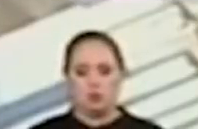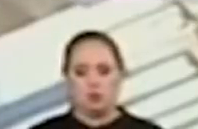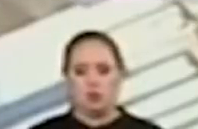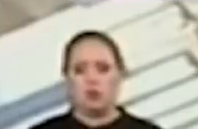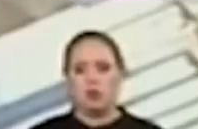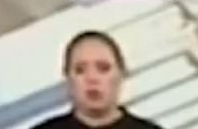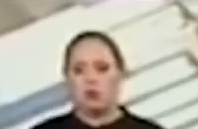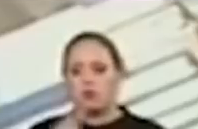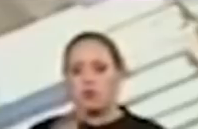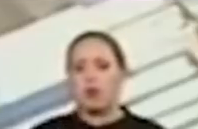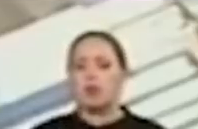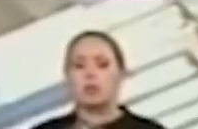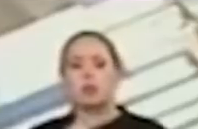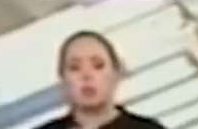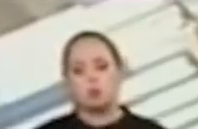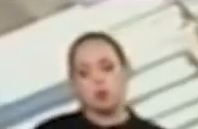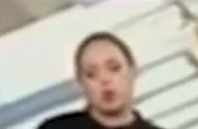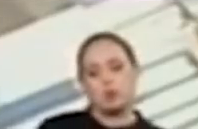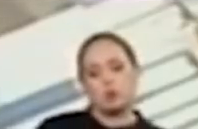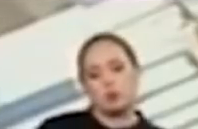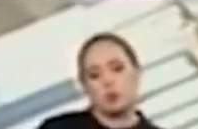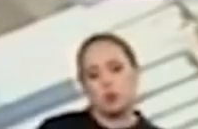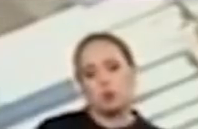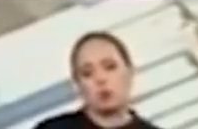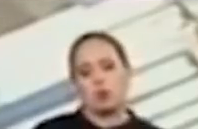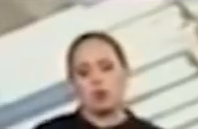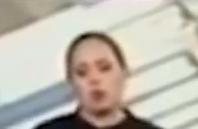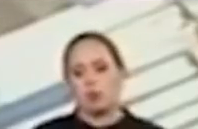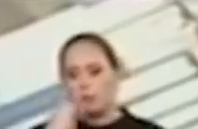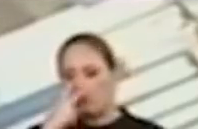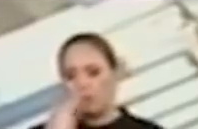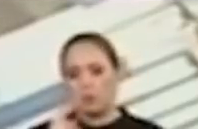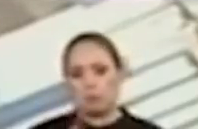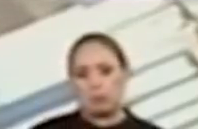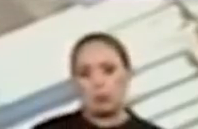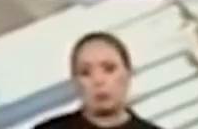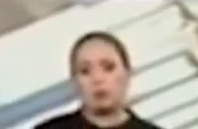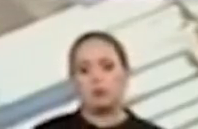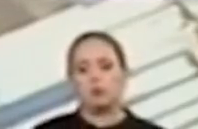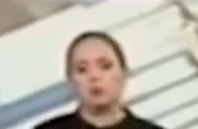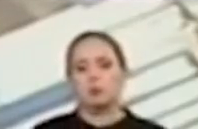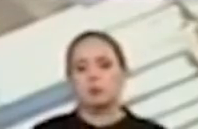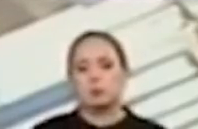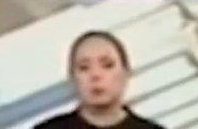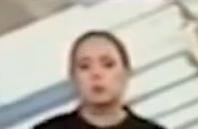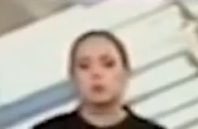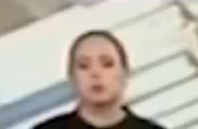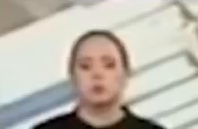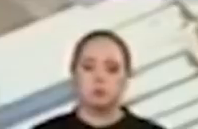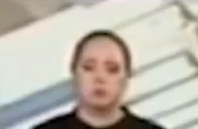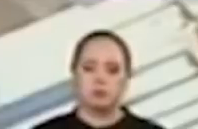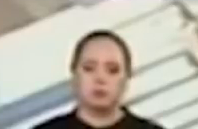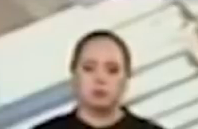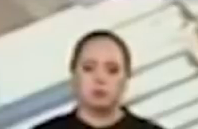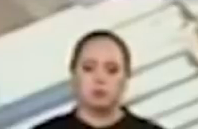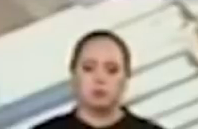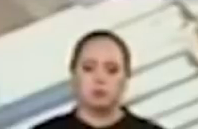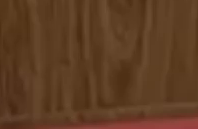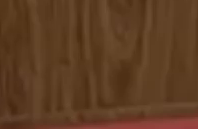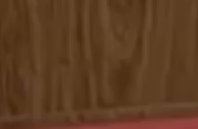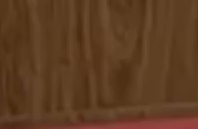ser percorrido obstando lhe o protagonismo plena e feliz da própria